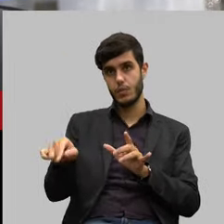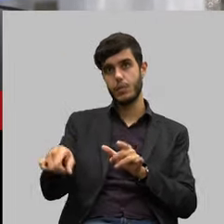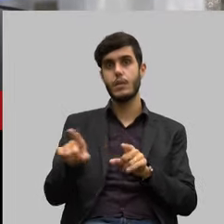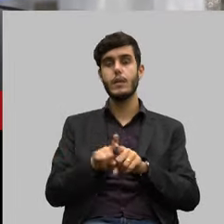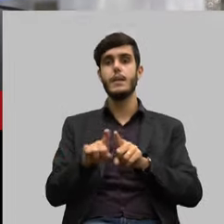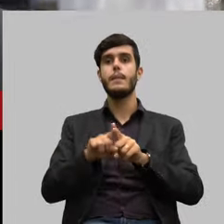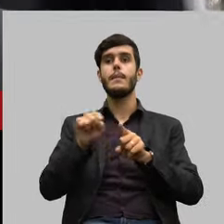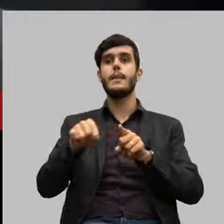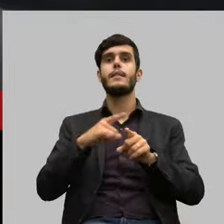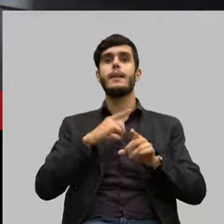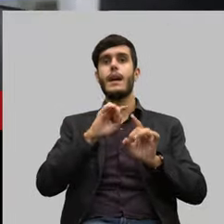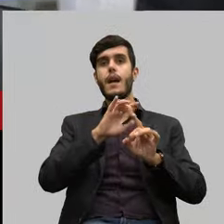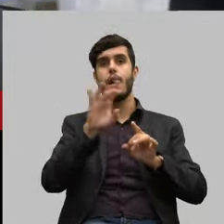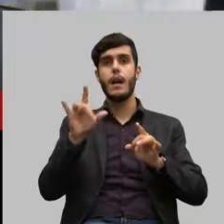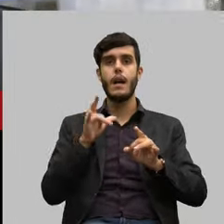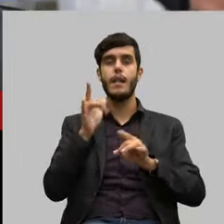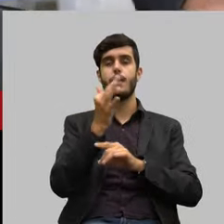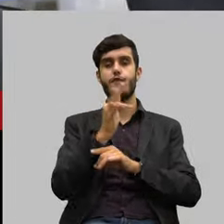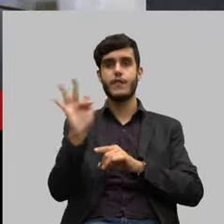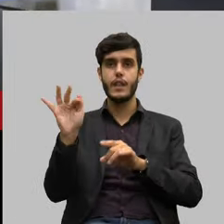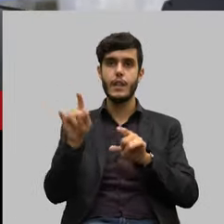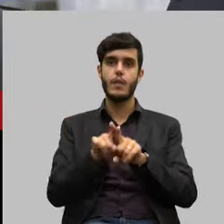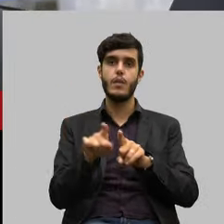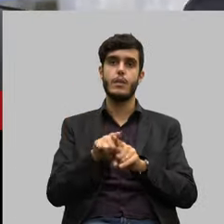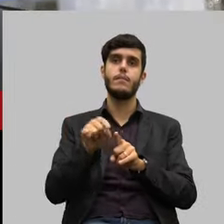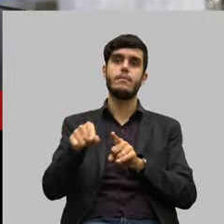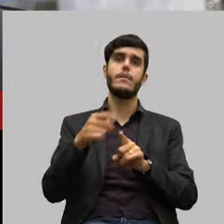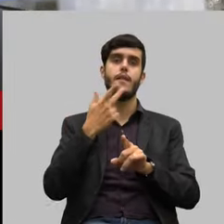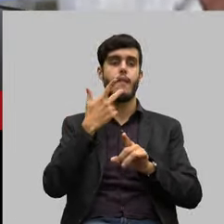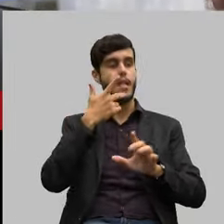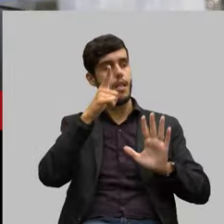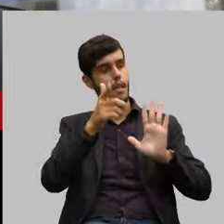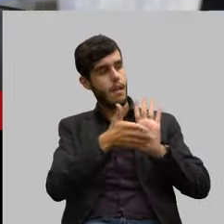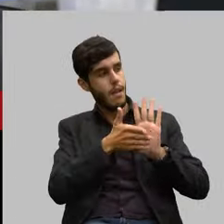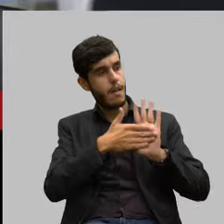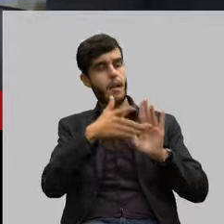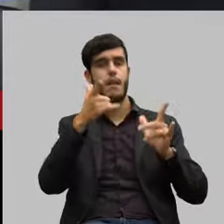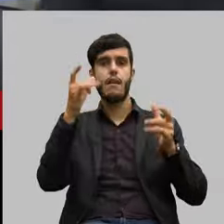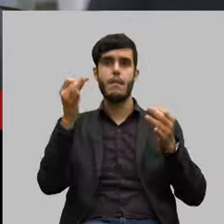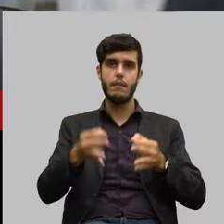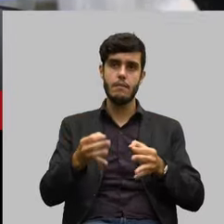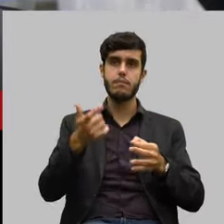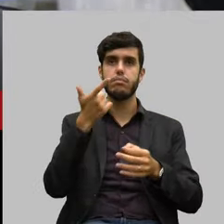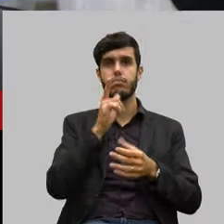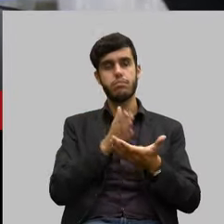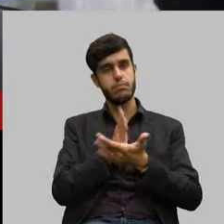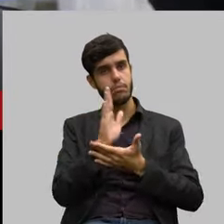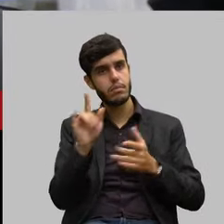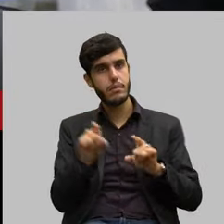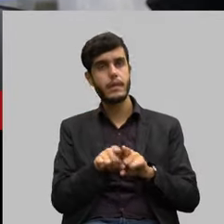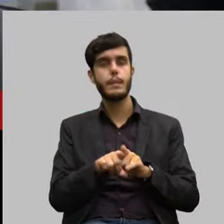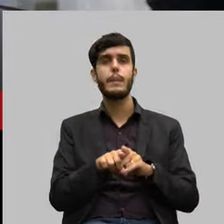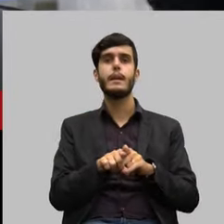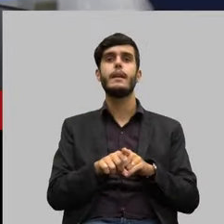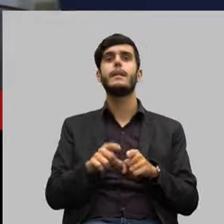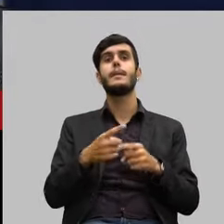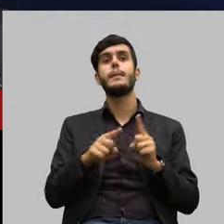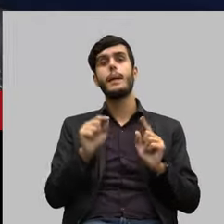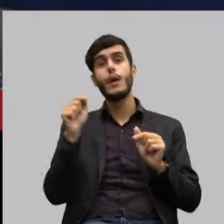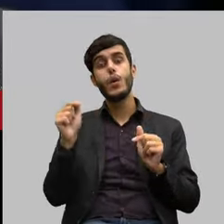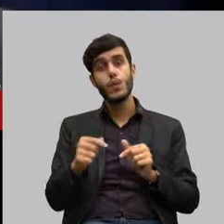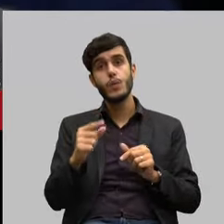exigência Federal em termos de poder certificar enquanto instituição de previdência então que há hoje é uma limitação em termos